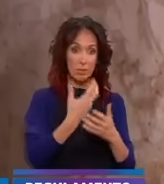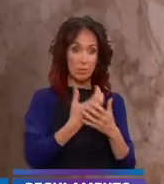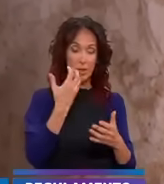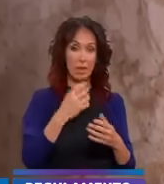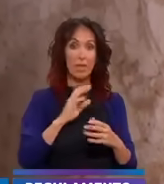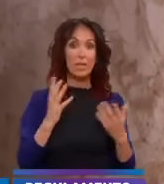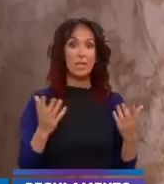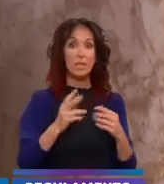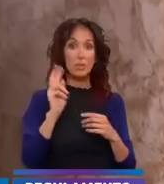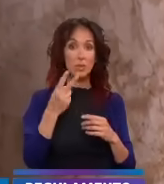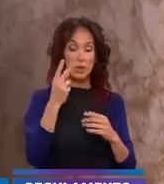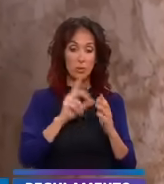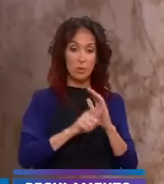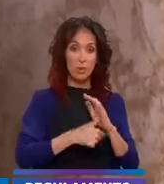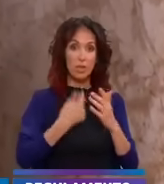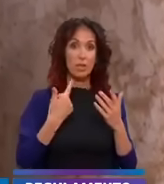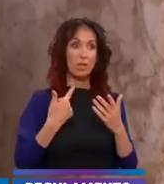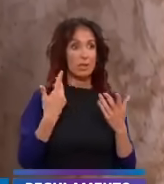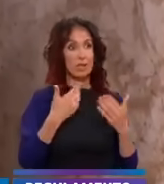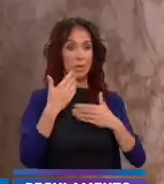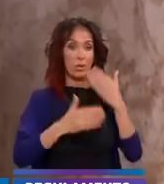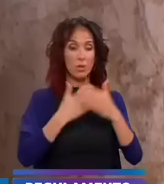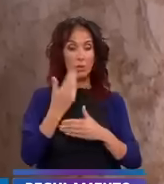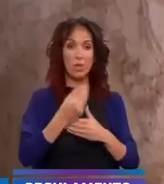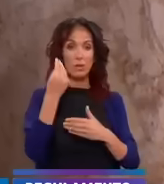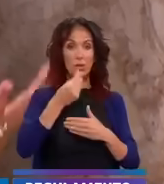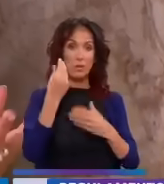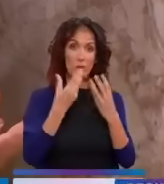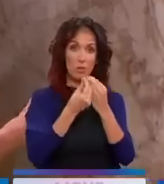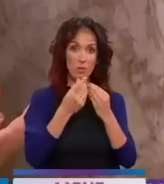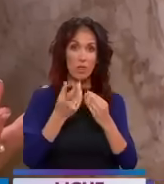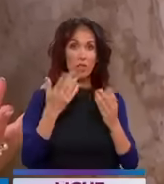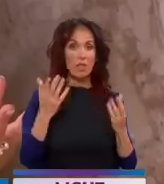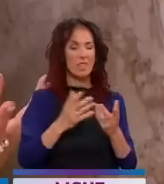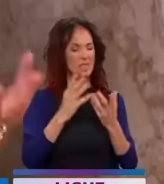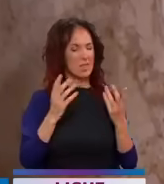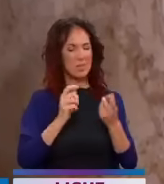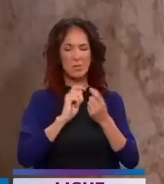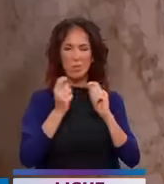facto de terem um projeto que é continuarem a ser conhecidos. E isso tudo adultera a realidade